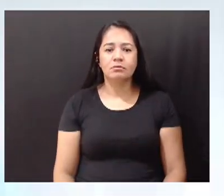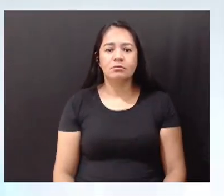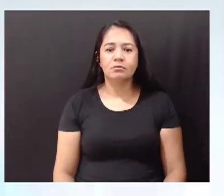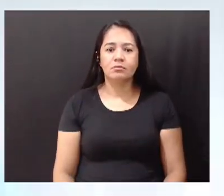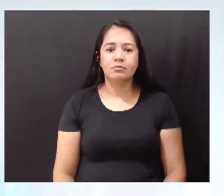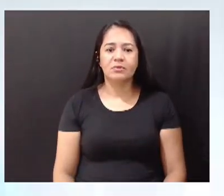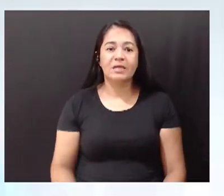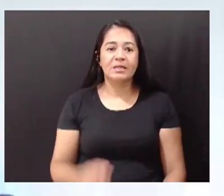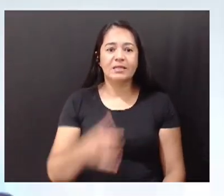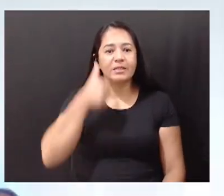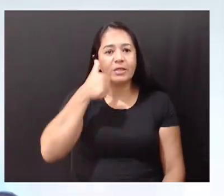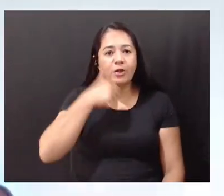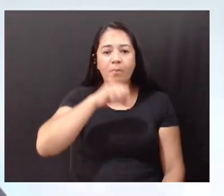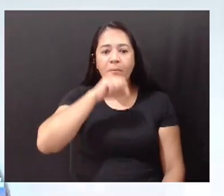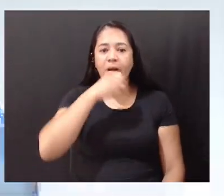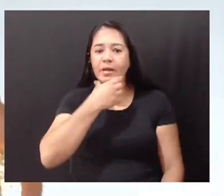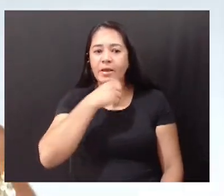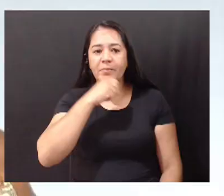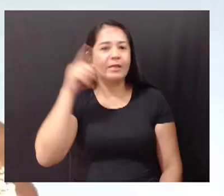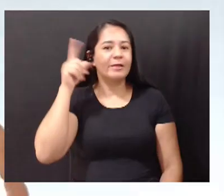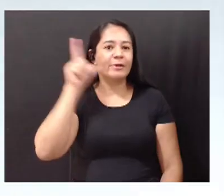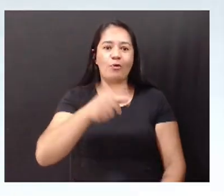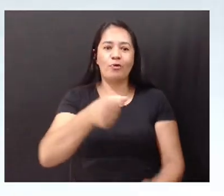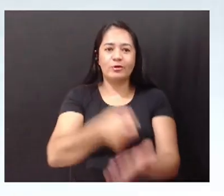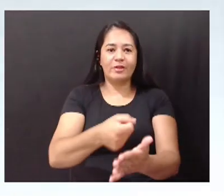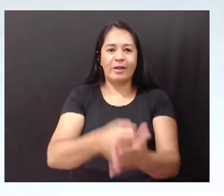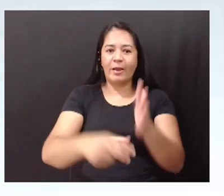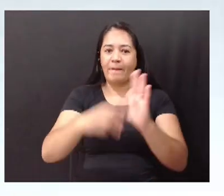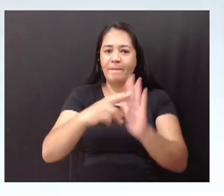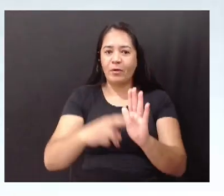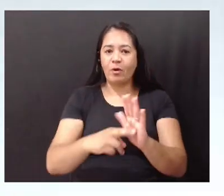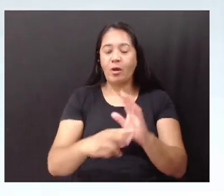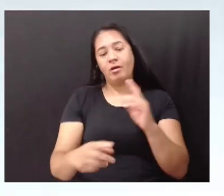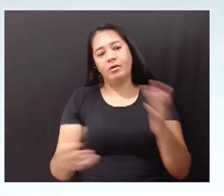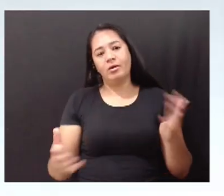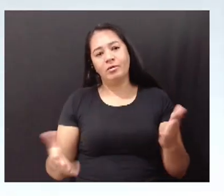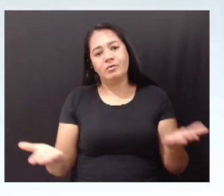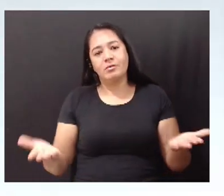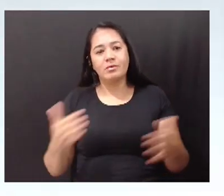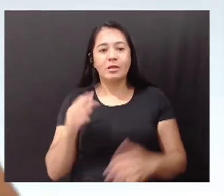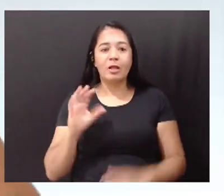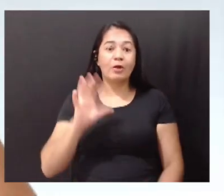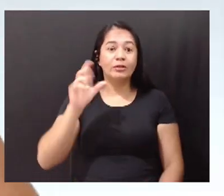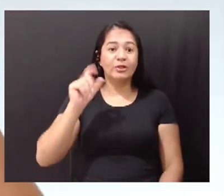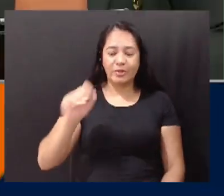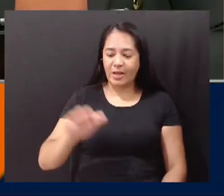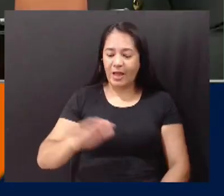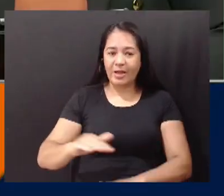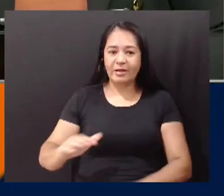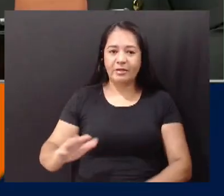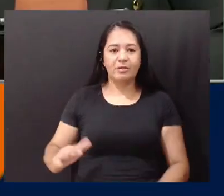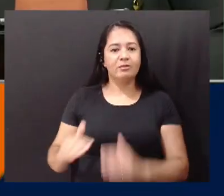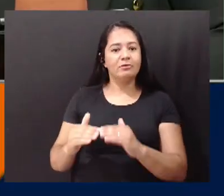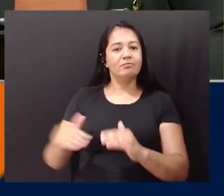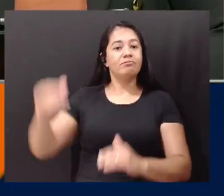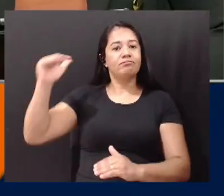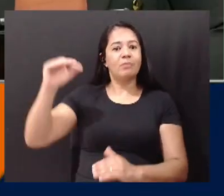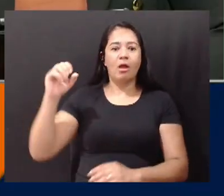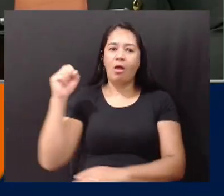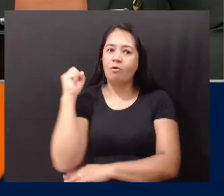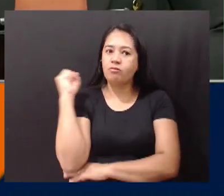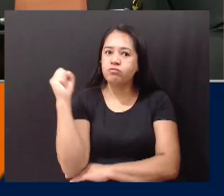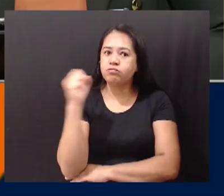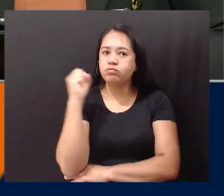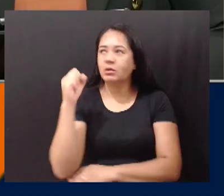criança começa a ser a função maior dentro desse lar, e isso é muito grave. Uau!